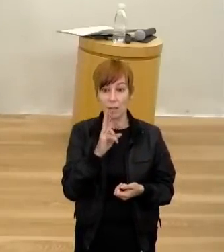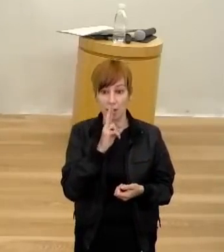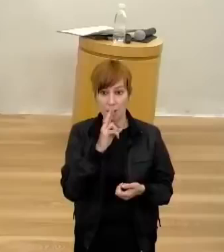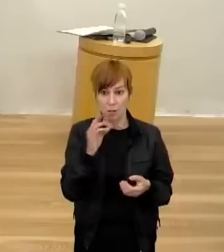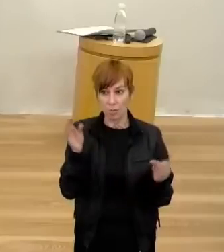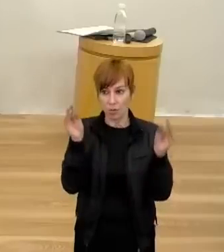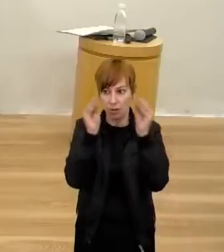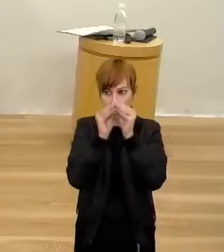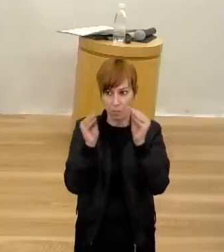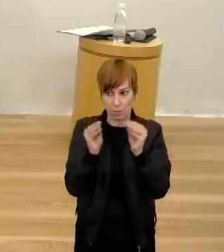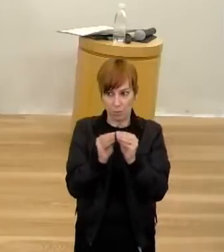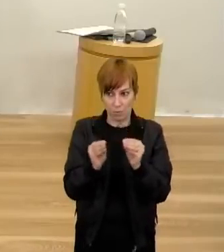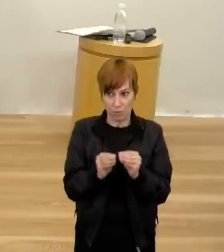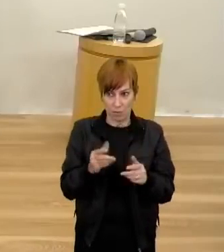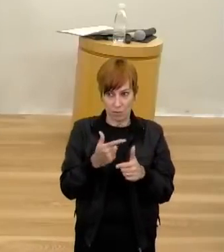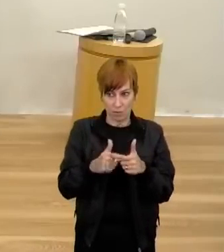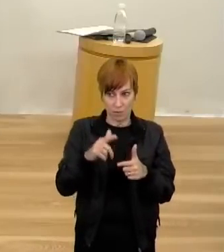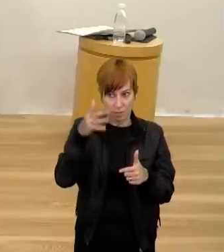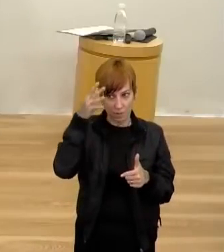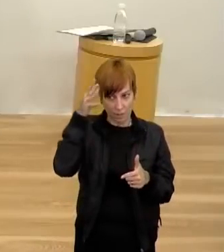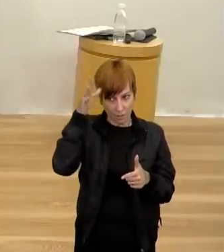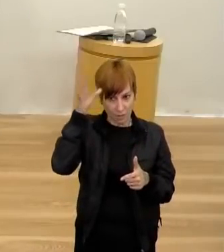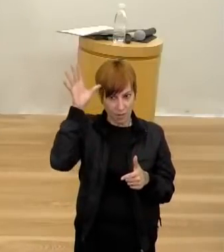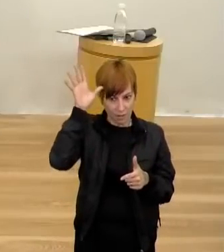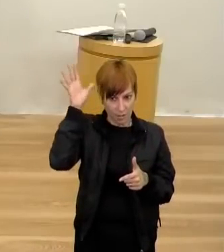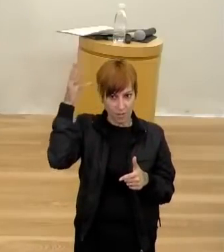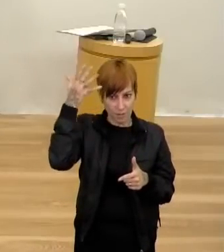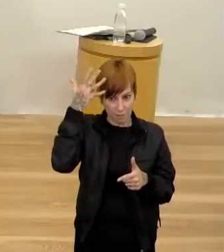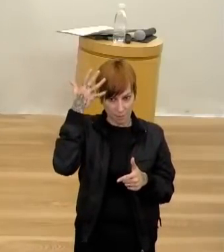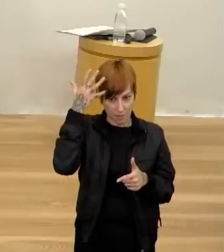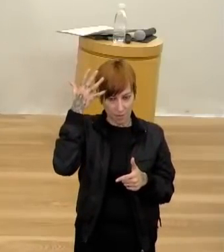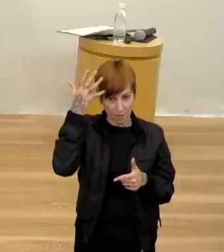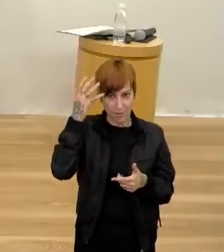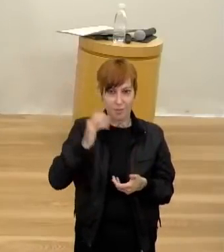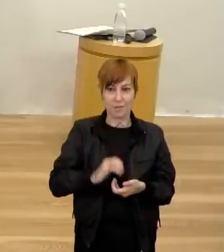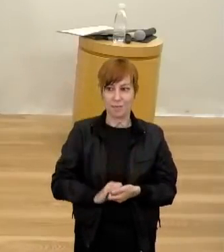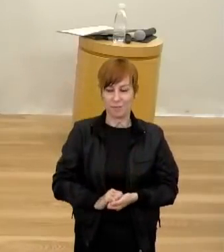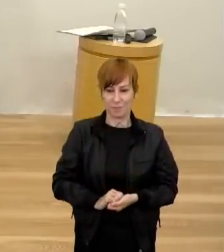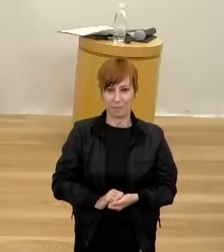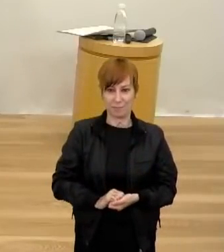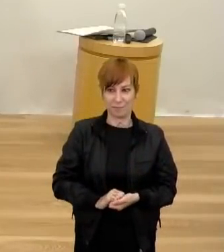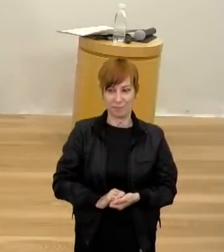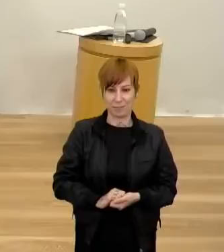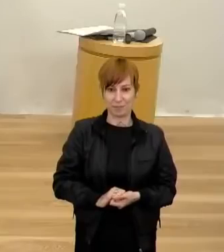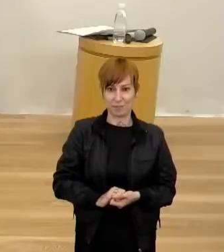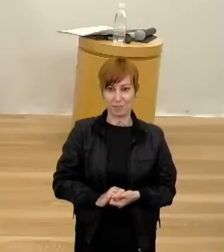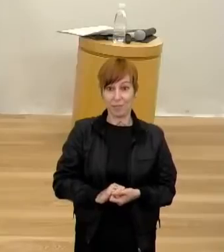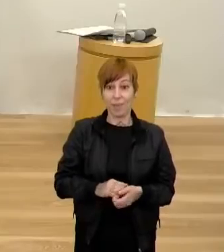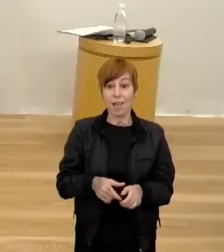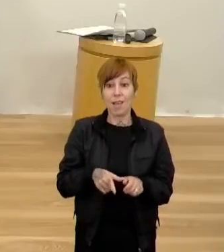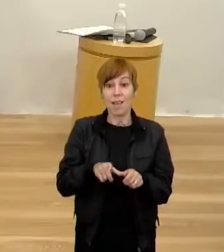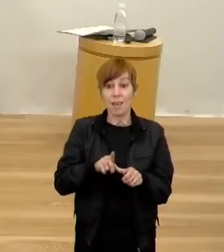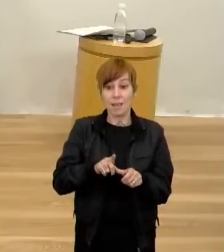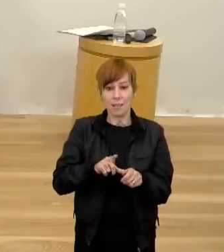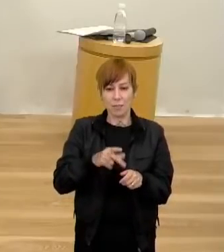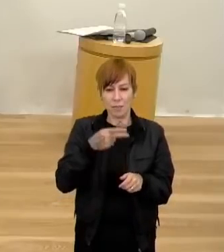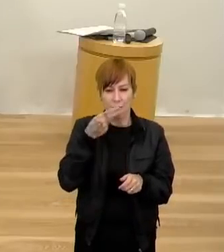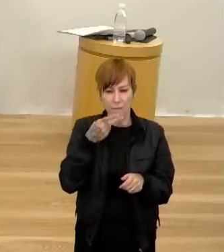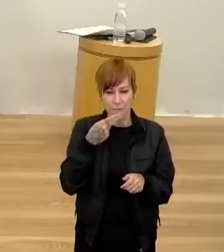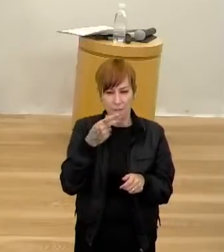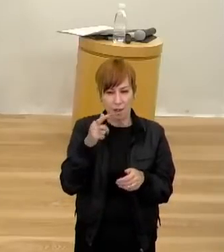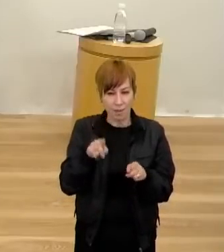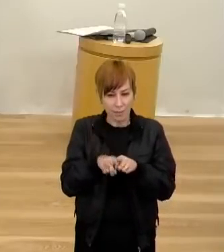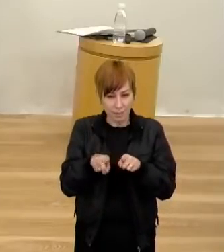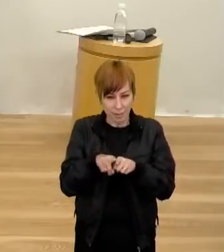tá bom? Então, já trago para nossa aula essas pecinhas. Outra coisa que eu quero falar também antes de continuar a nossa aula é que hoje